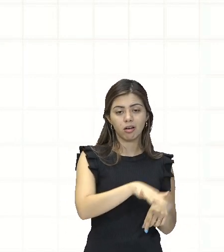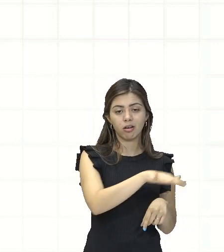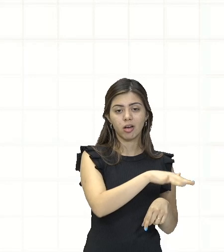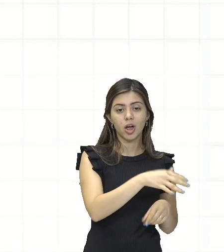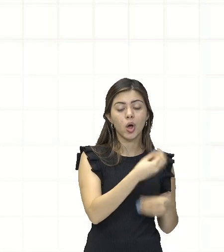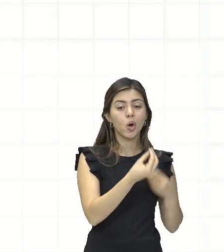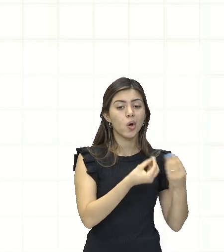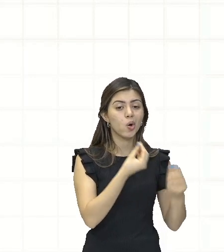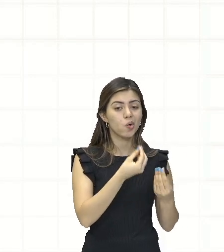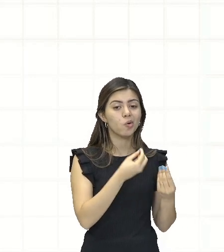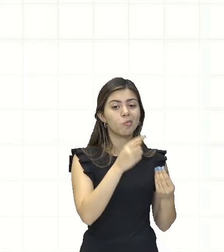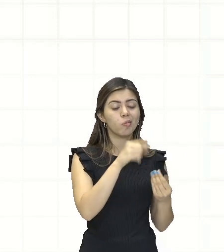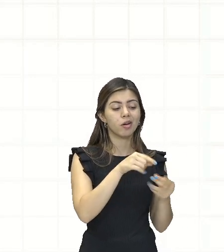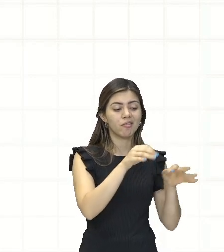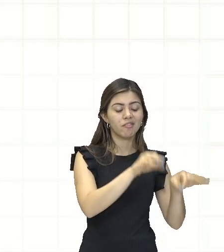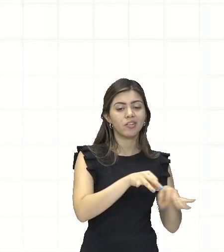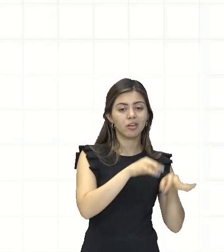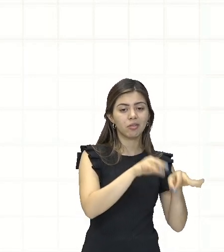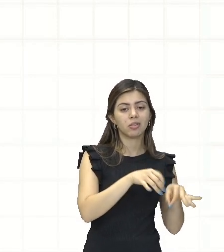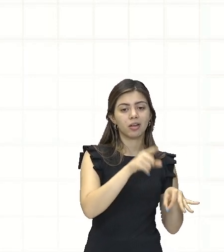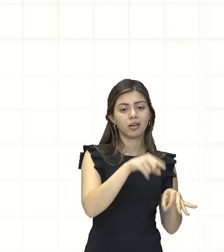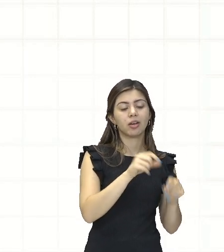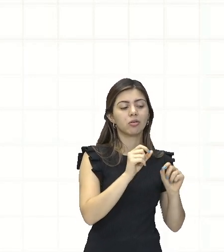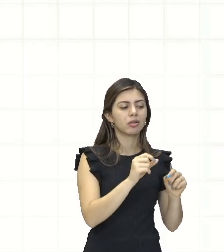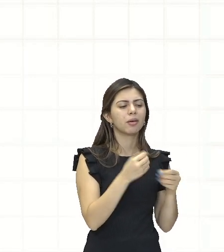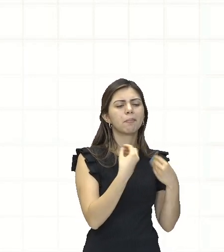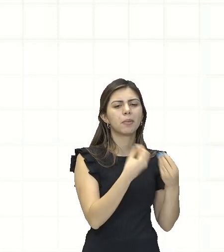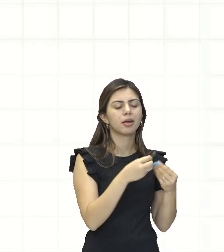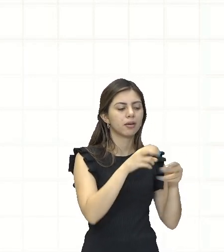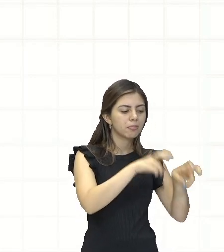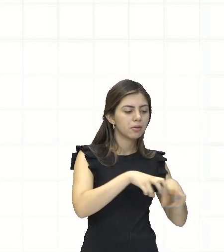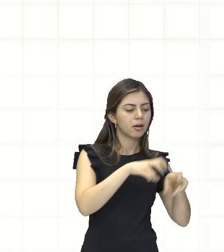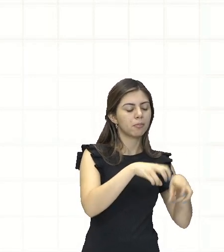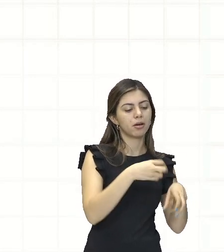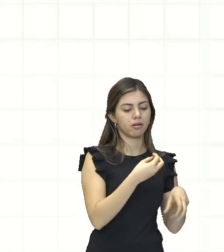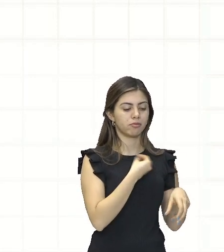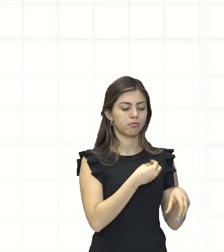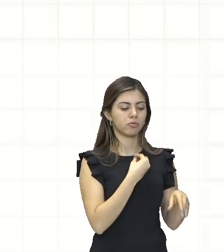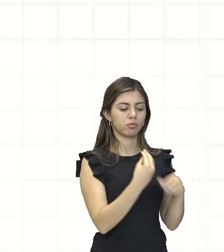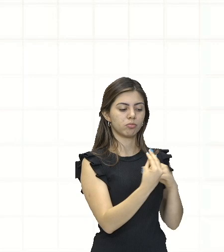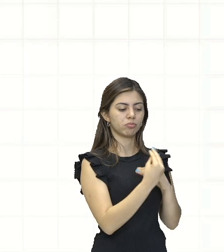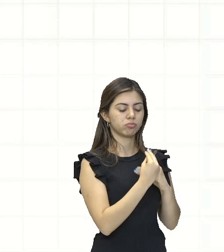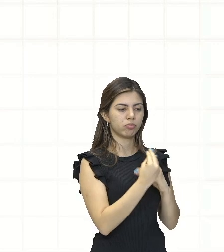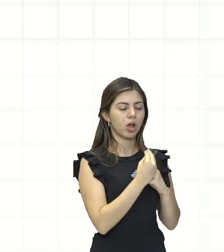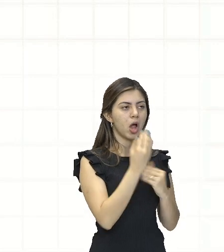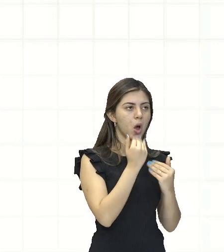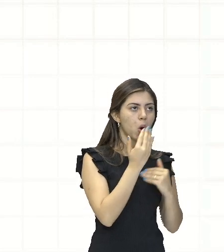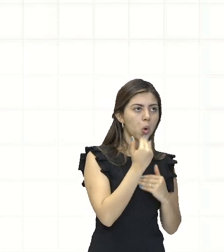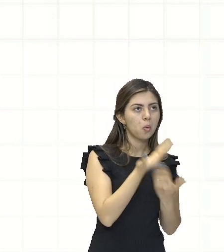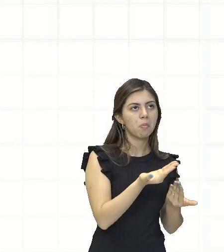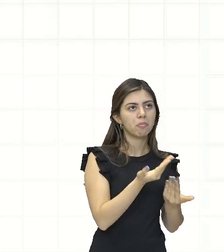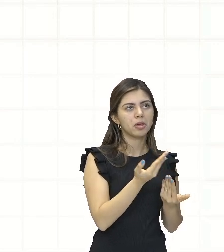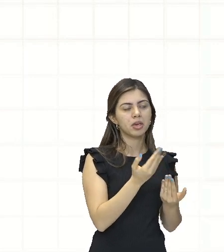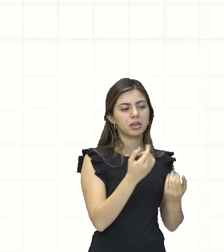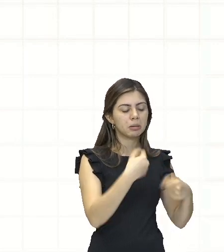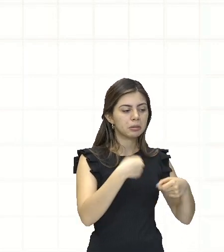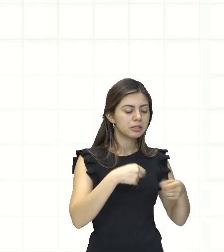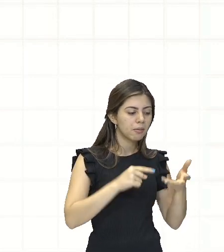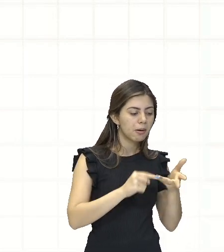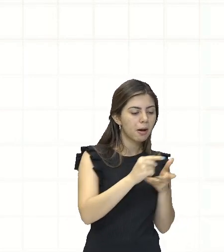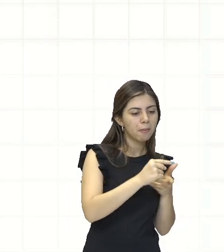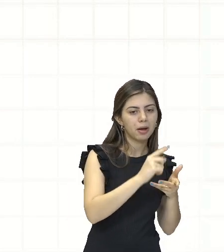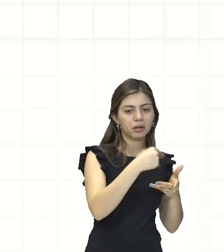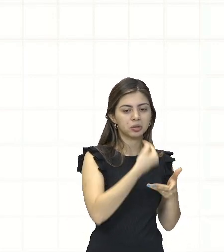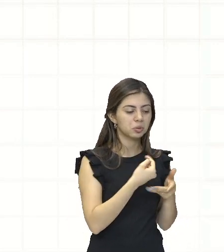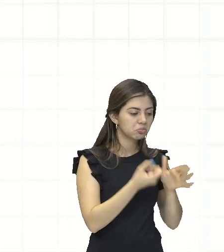sistema feudal, ela é de subsistência, tá? Ou seja, o que eles queriam, o que eles precisavam, eles